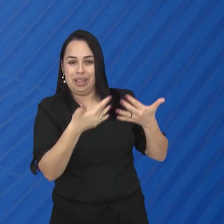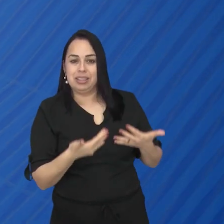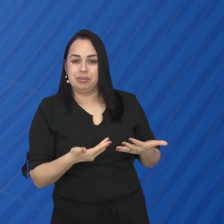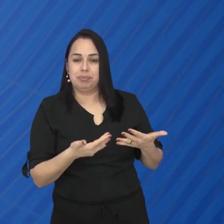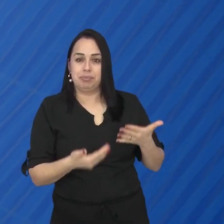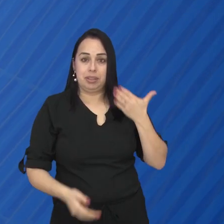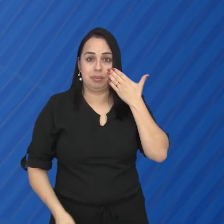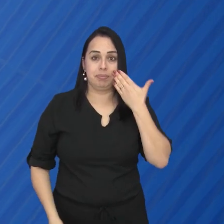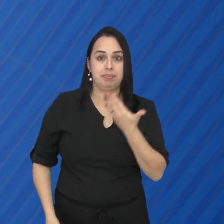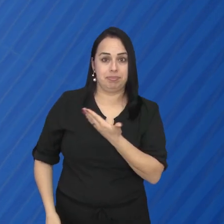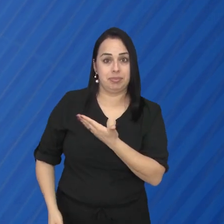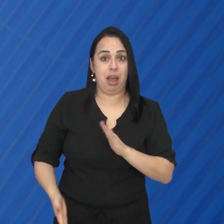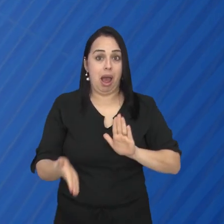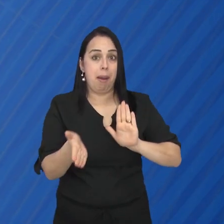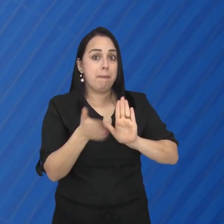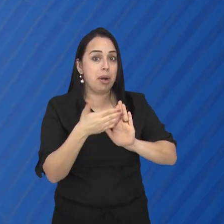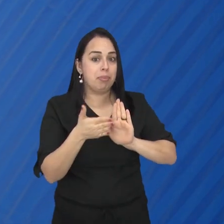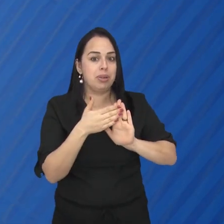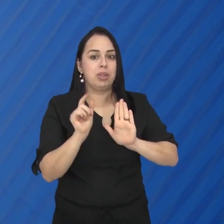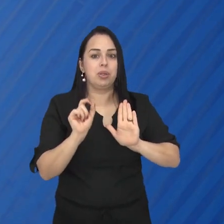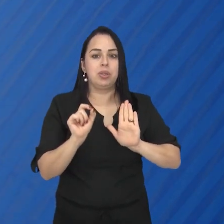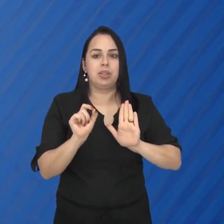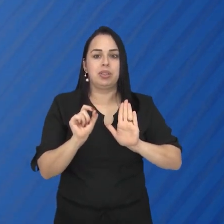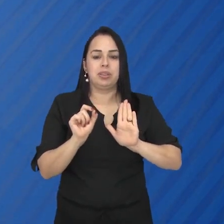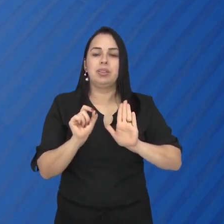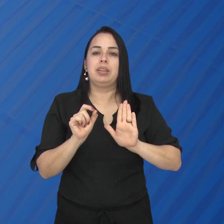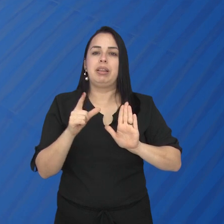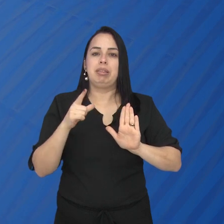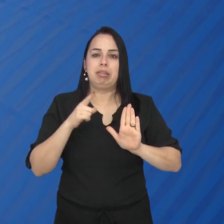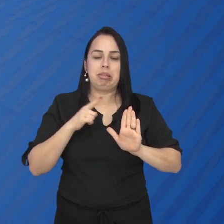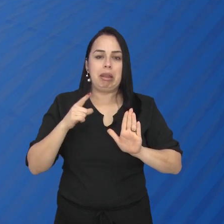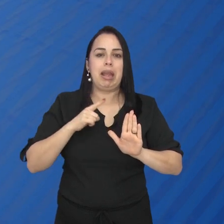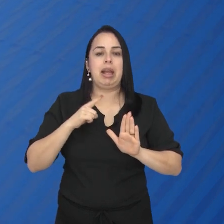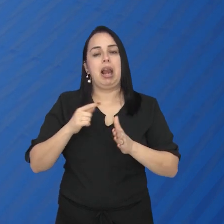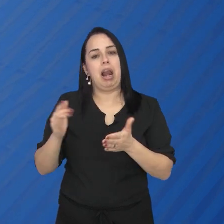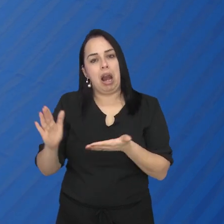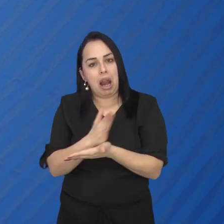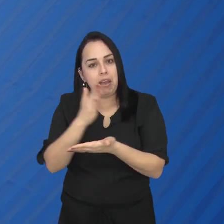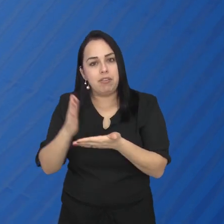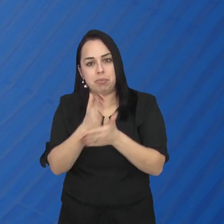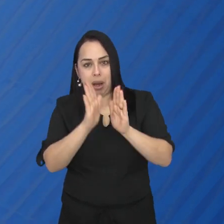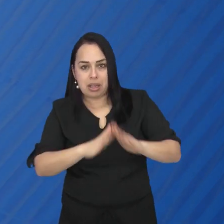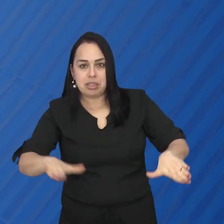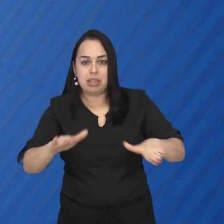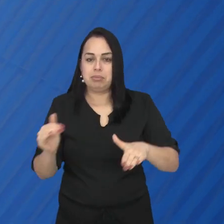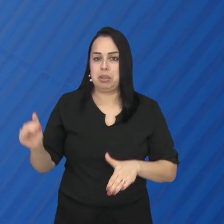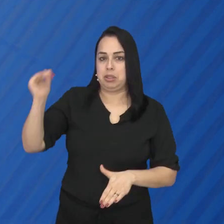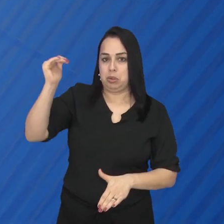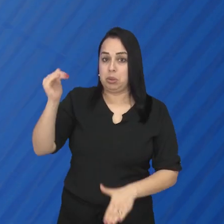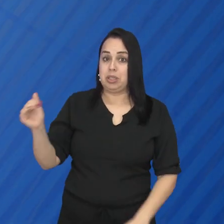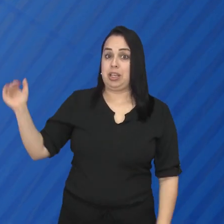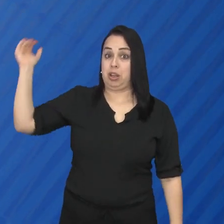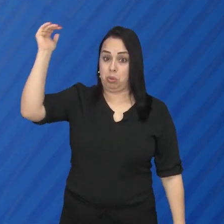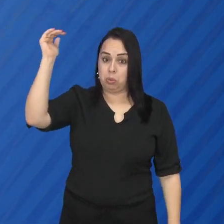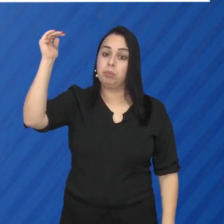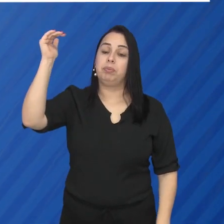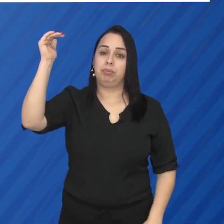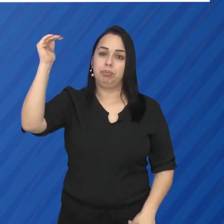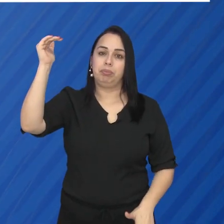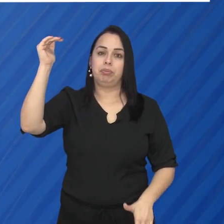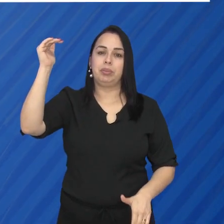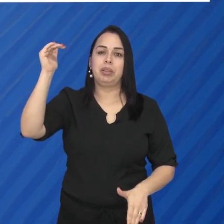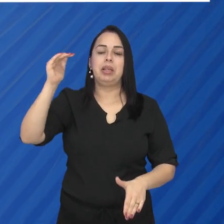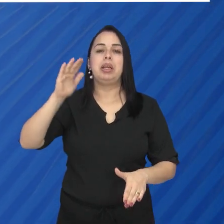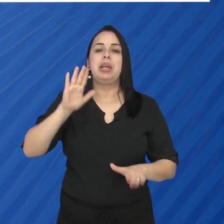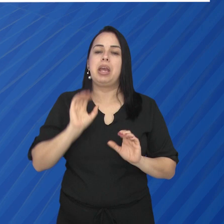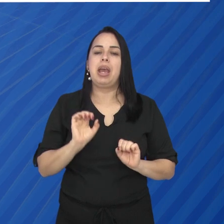da proposta, o programa de biblioteca itinerante vai conter acervos infantis, juvenis e adultos. A ação vai